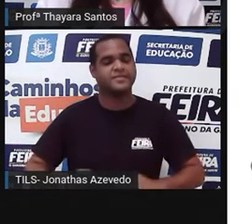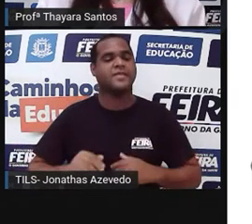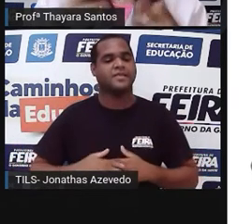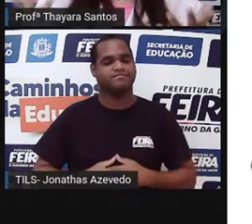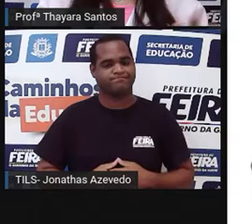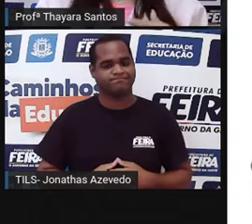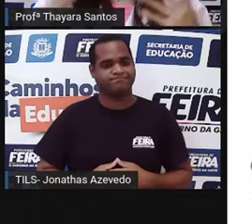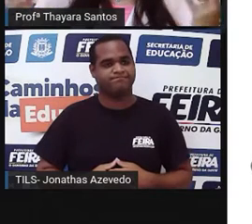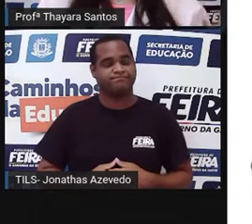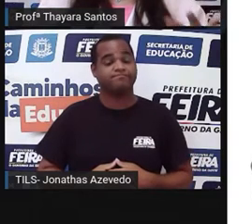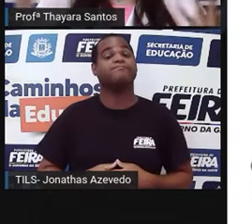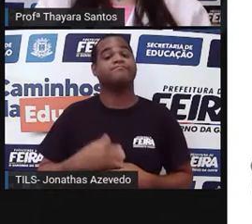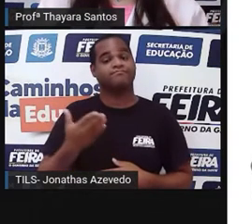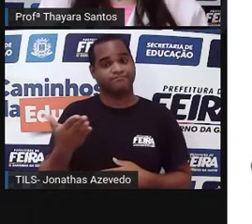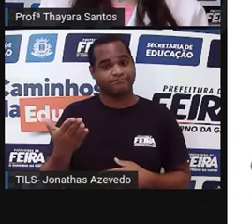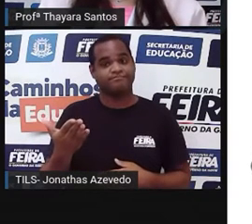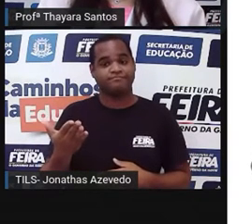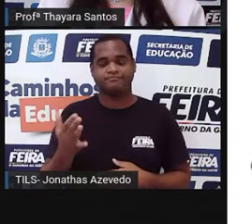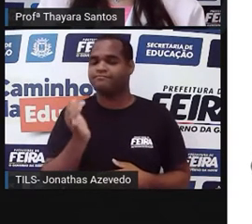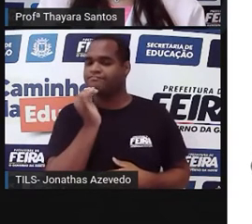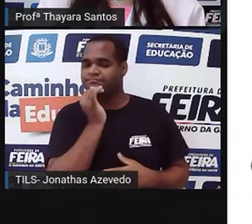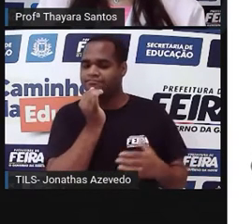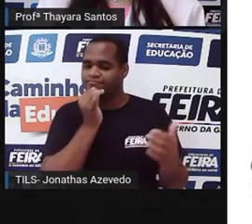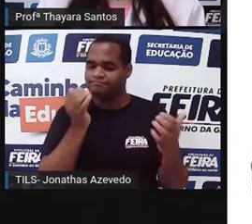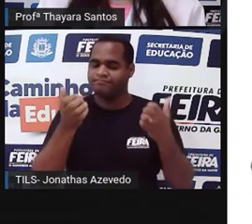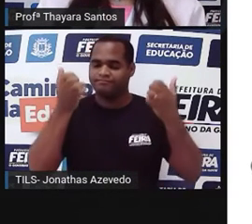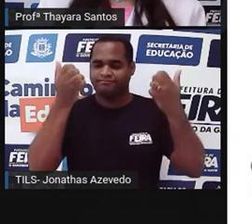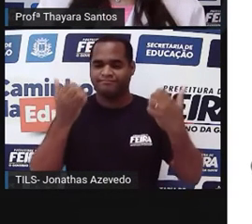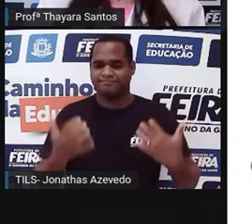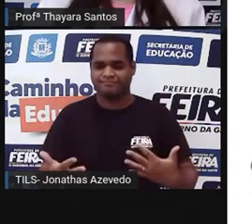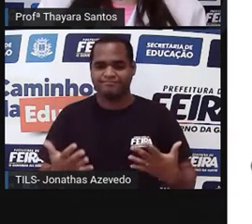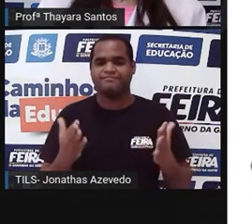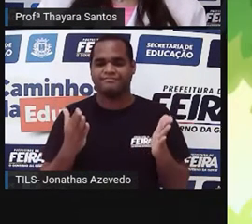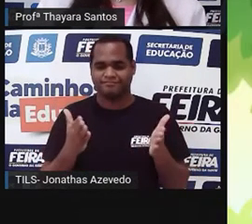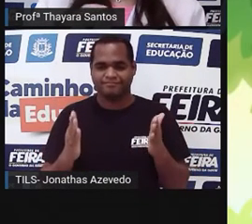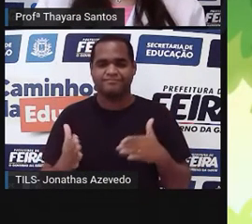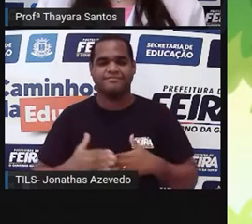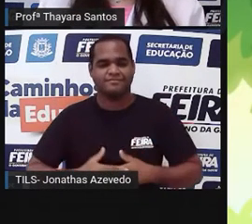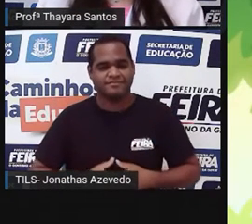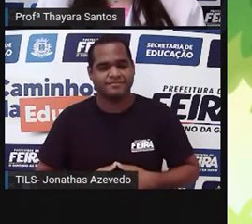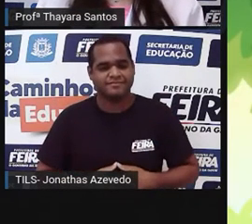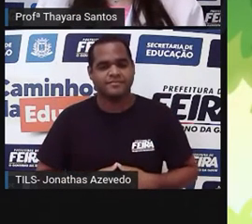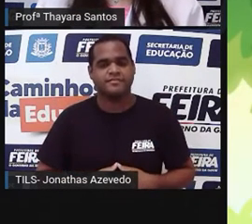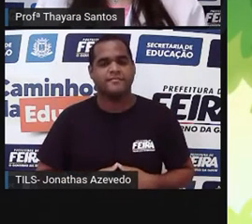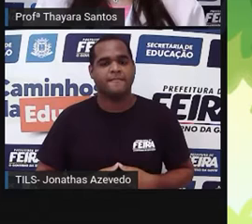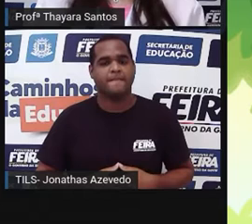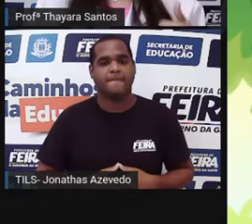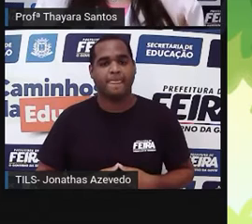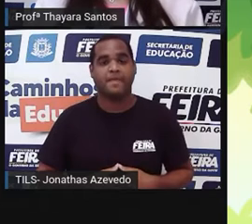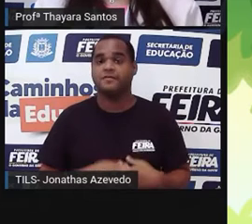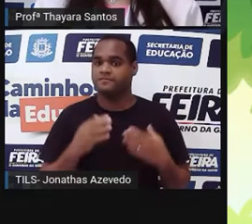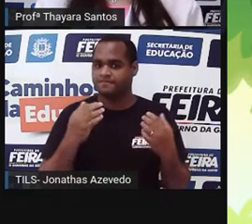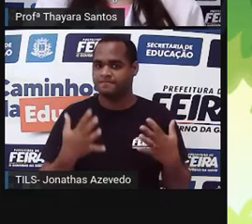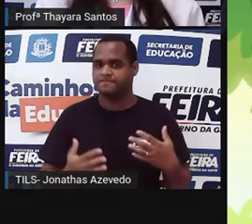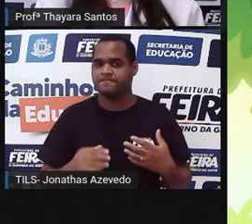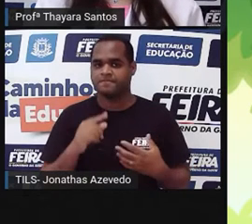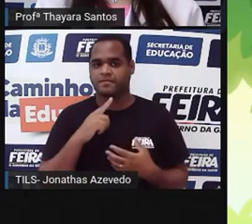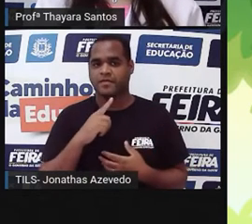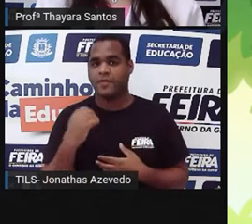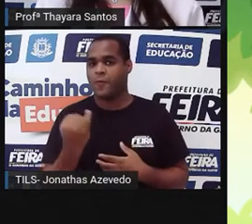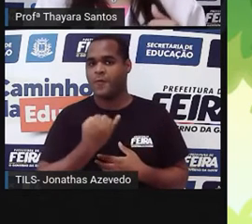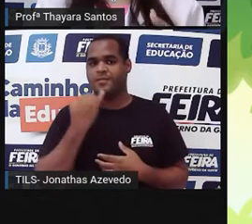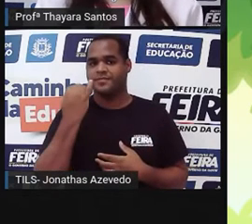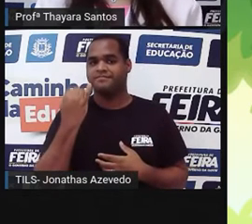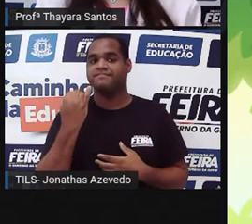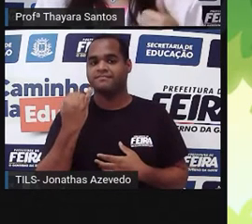Então, está aí alguns exemplos de serviços ecossistêmicos de regulação. A próxima categoria